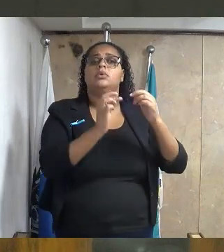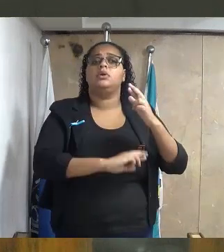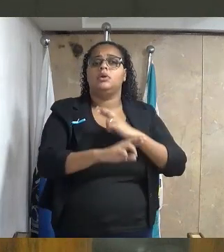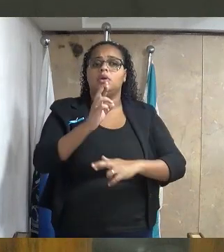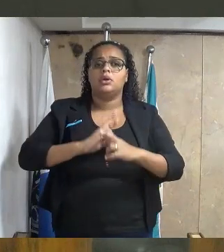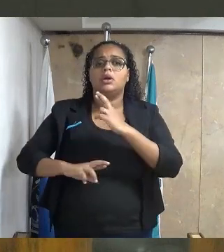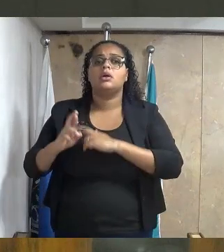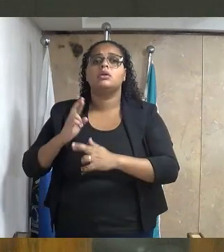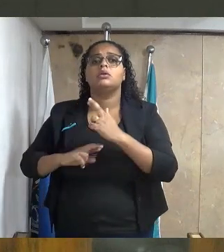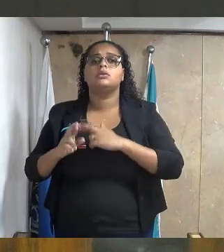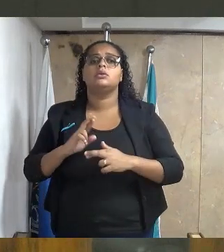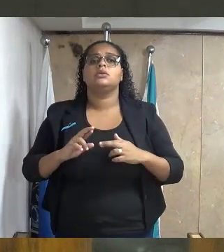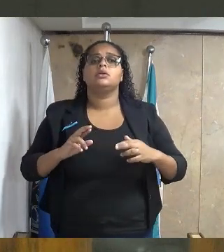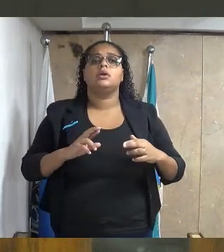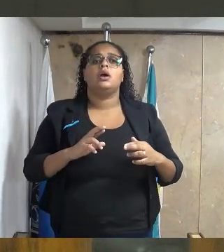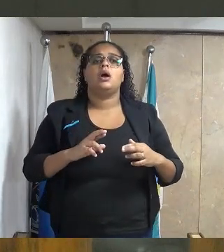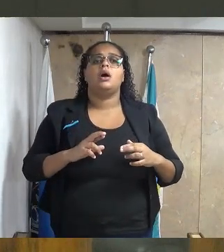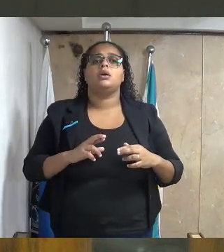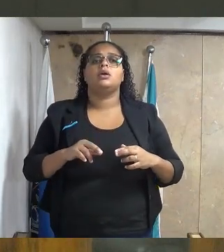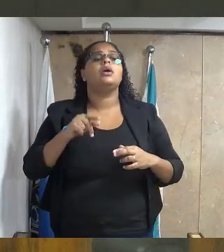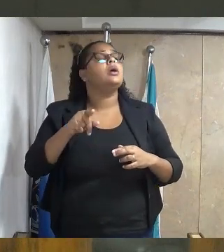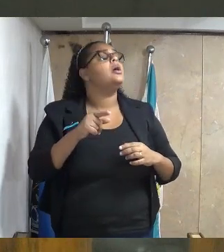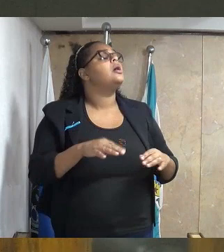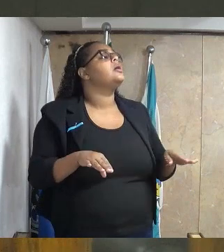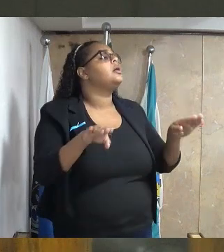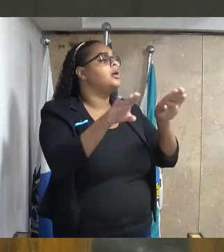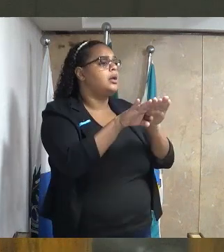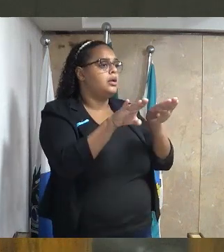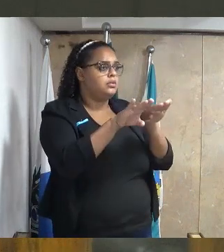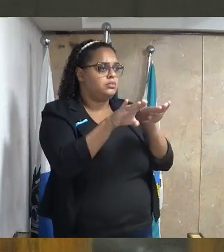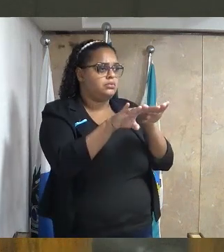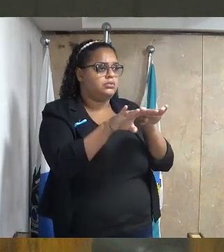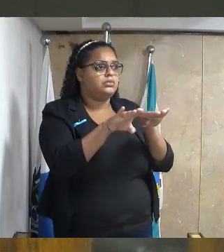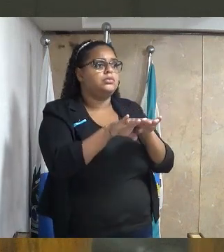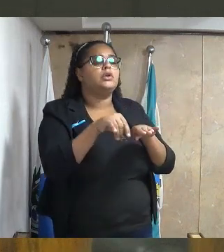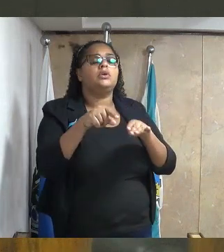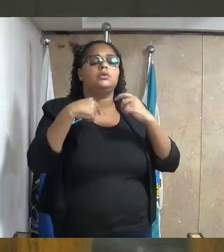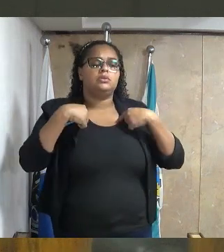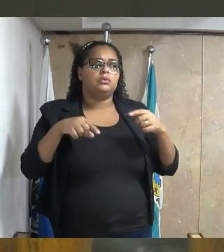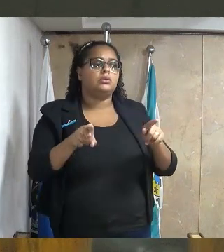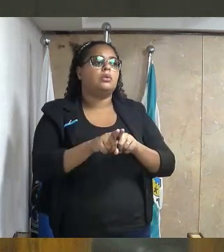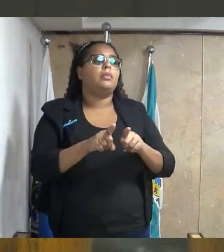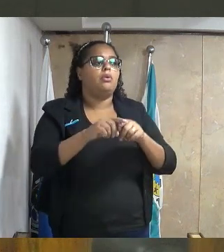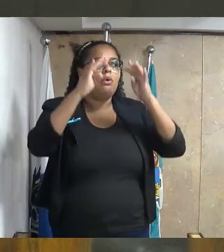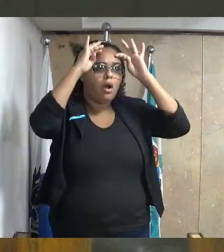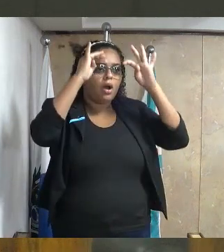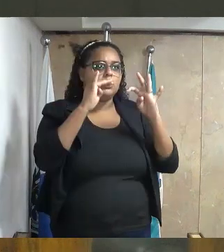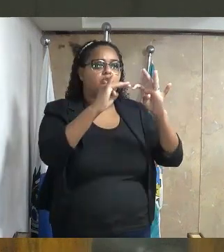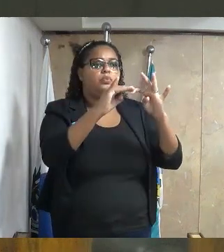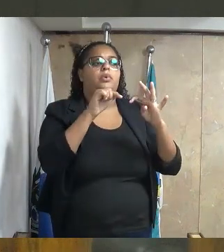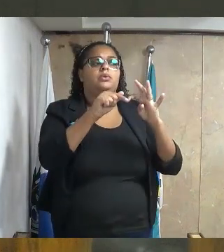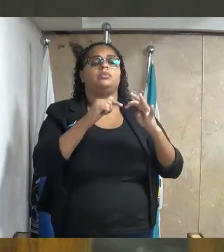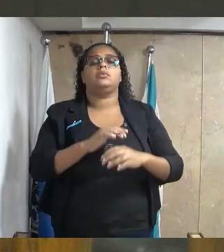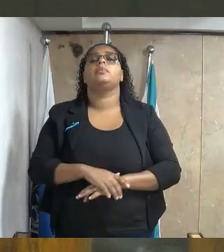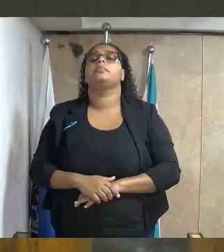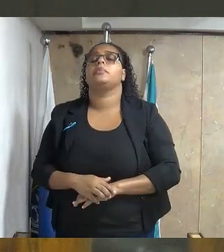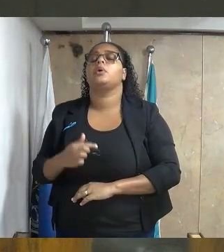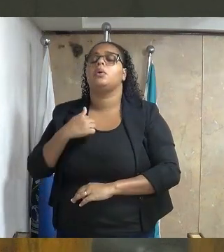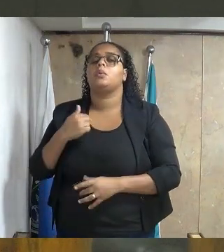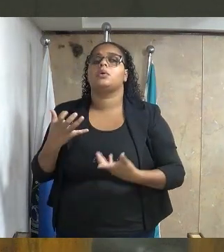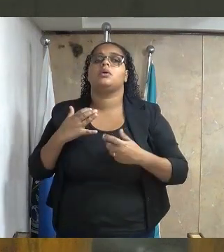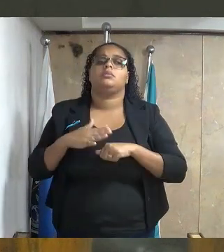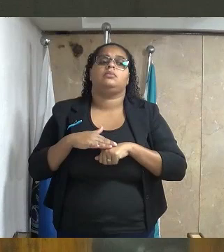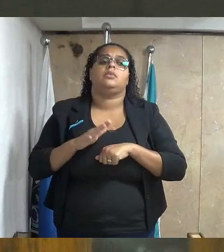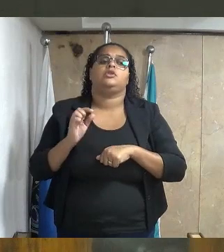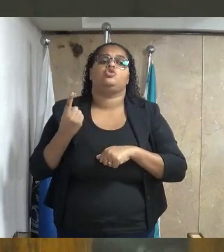relação à igualdade, à equidade e ao respeito. Então, quero aqui, mais